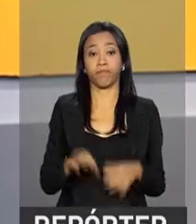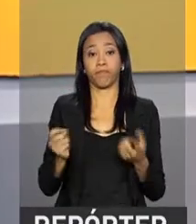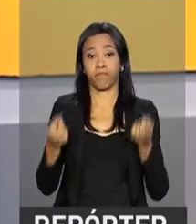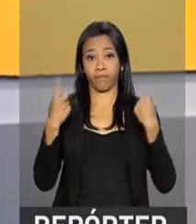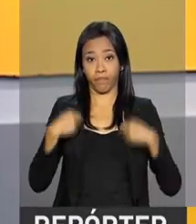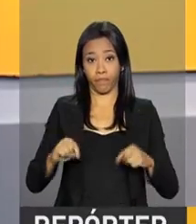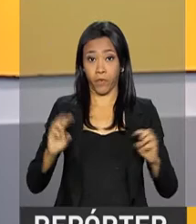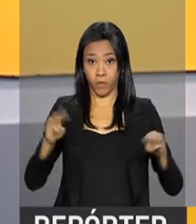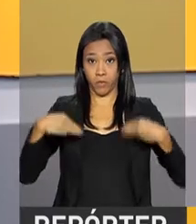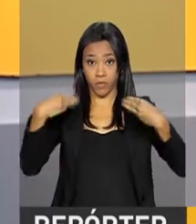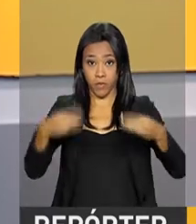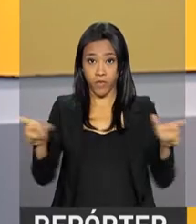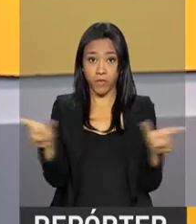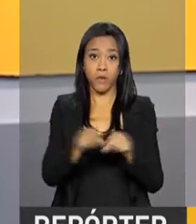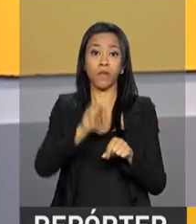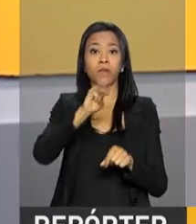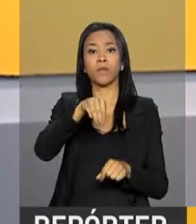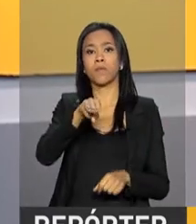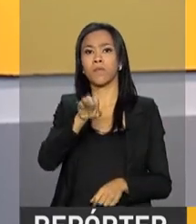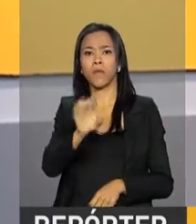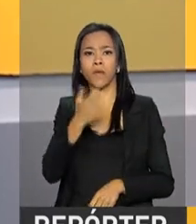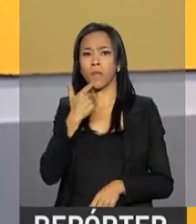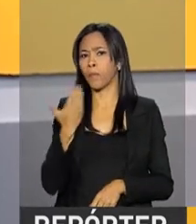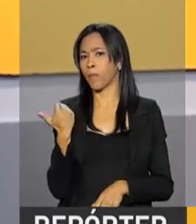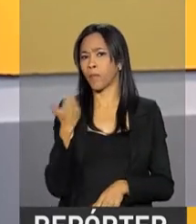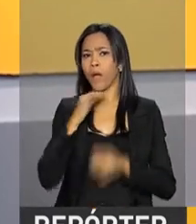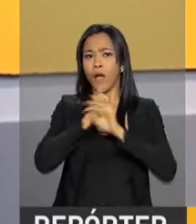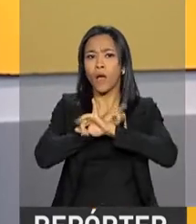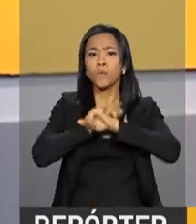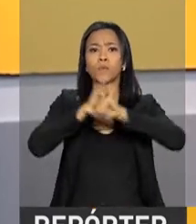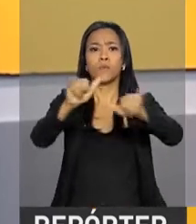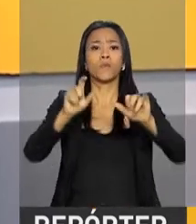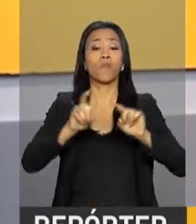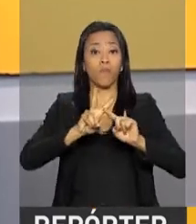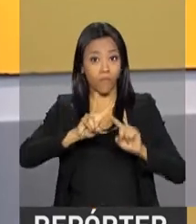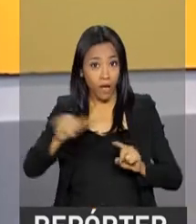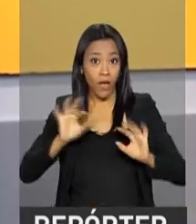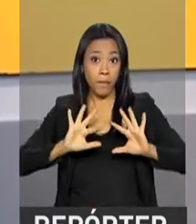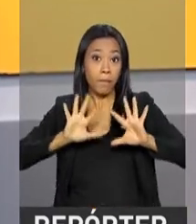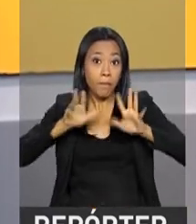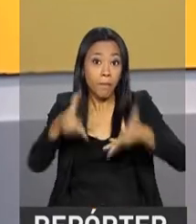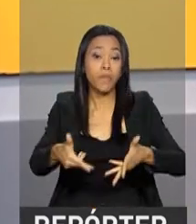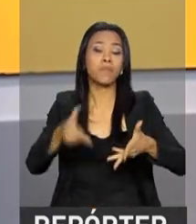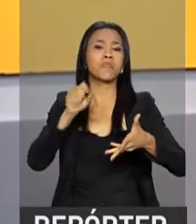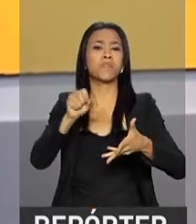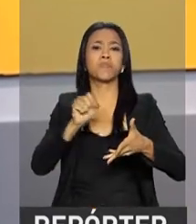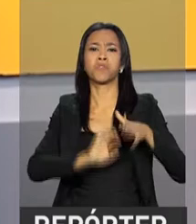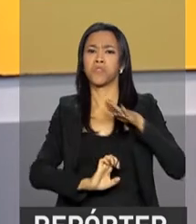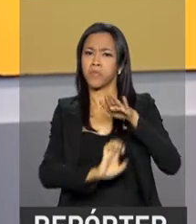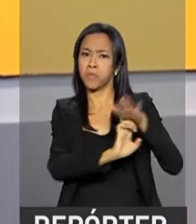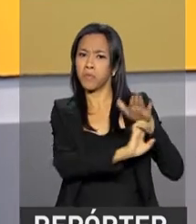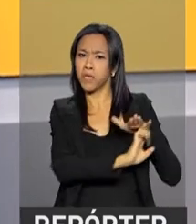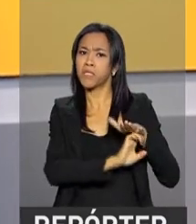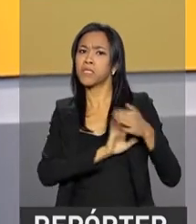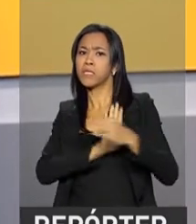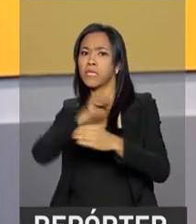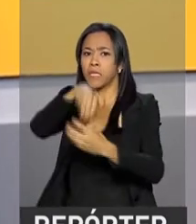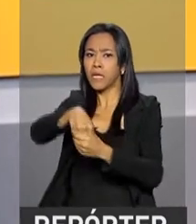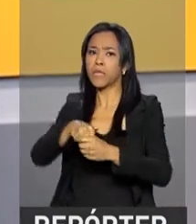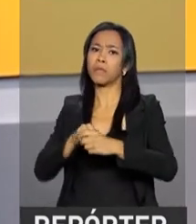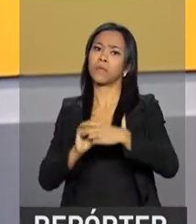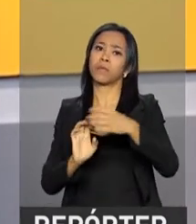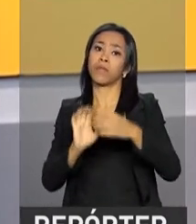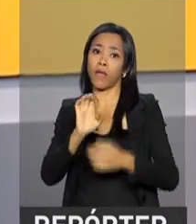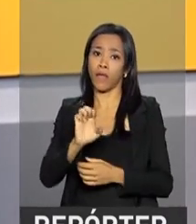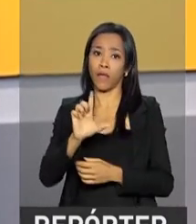ministério de minas e energia anunciou agora há pouco que vai ampliar a participação do setor privado na eletrobrás a medida vai dar mais